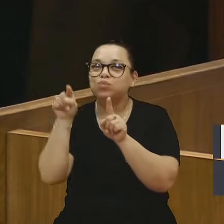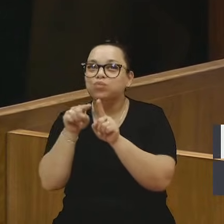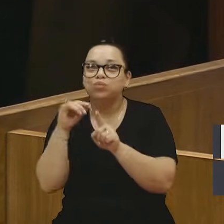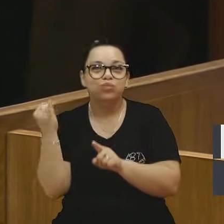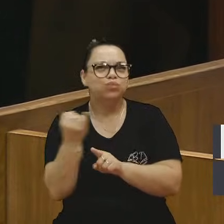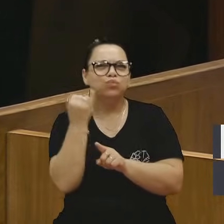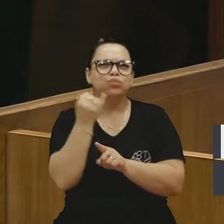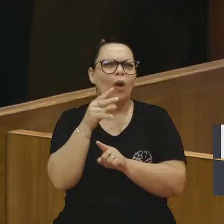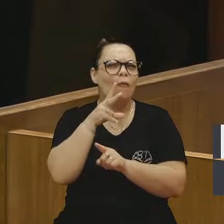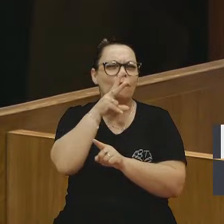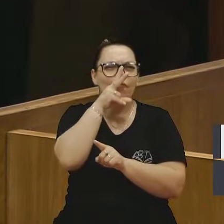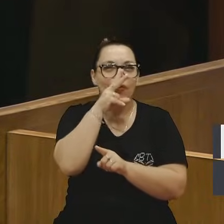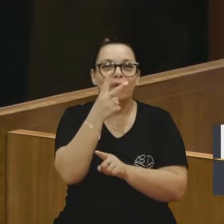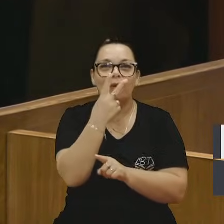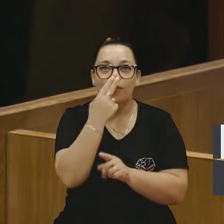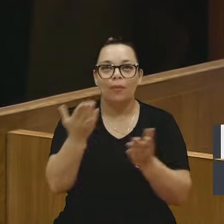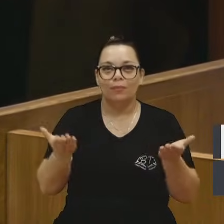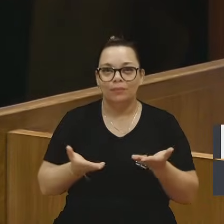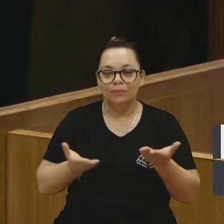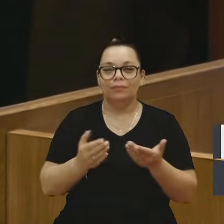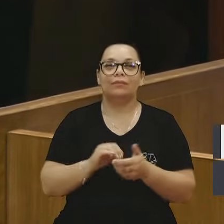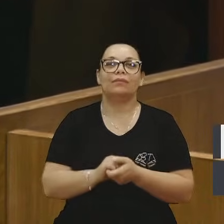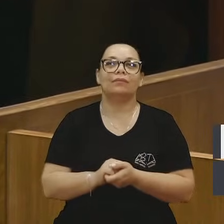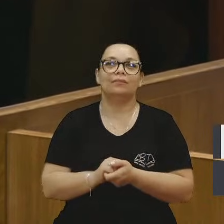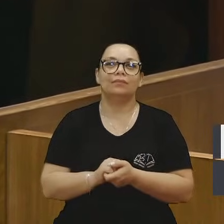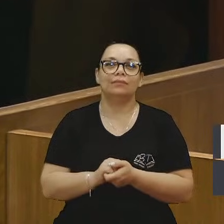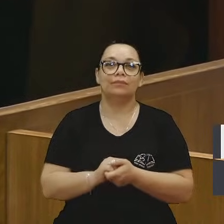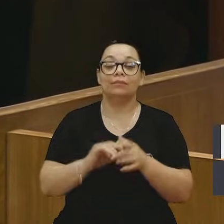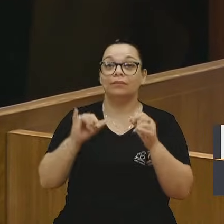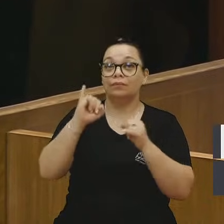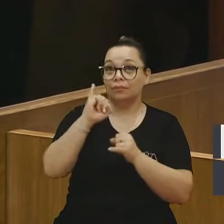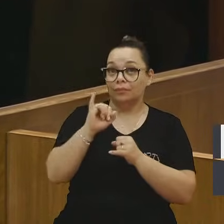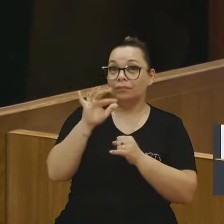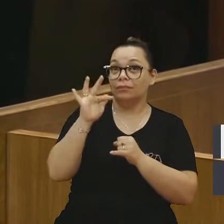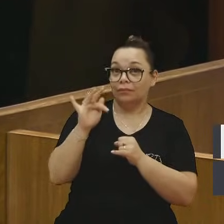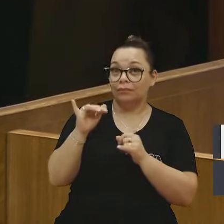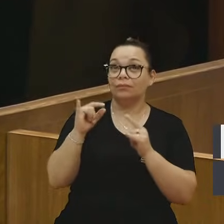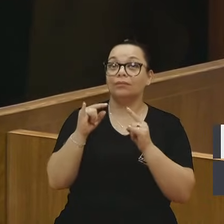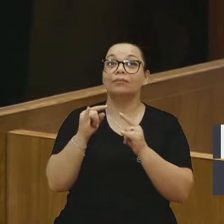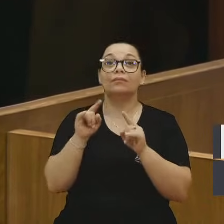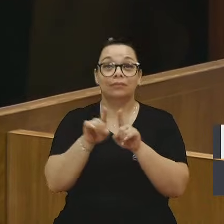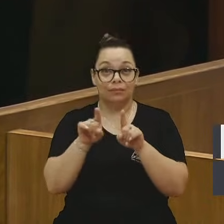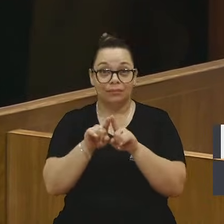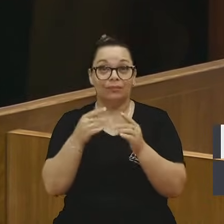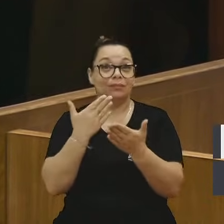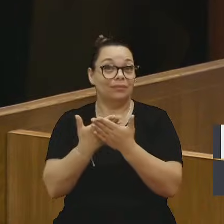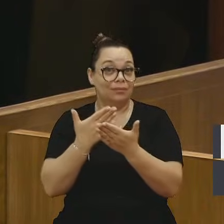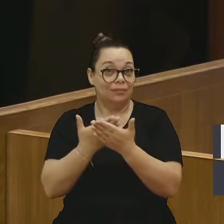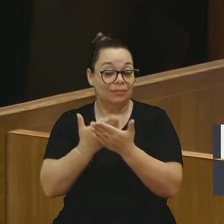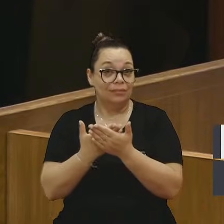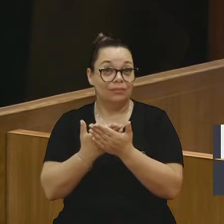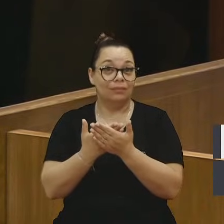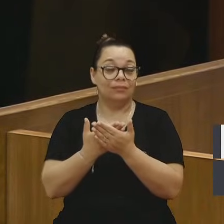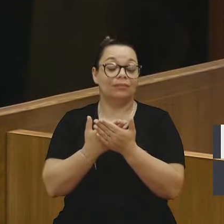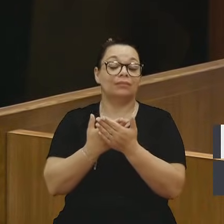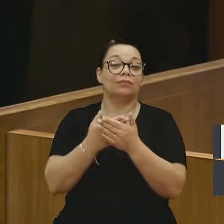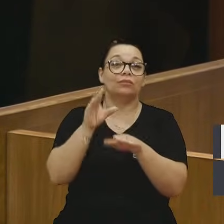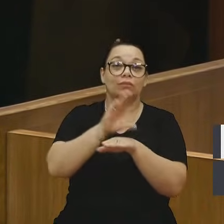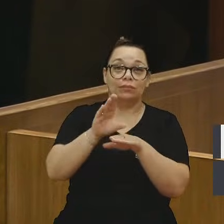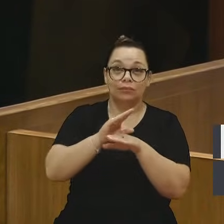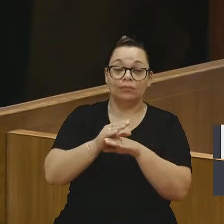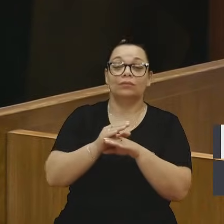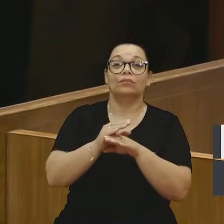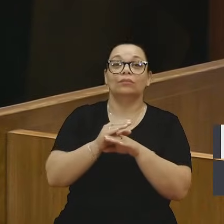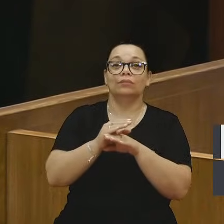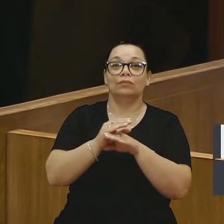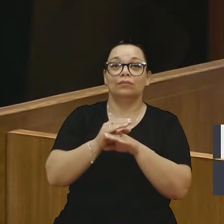intensos, assim como este. No Instituto Federal, além das aulas, então, tem esse projeto de extensão que eu coordeno,